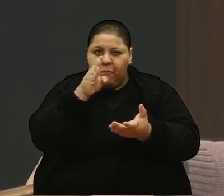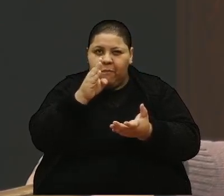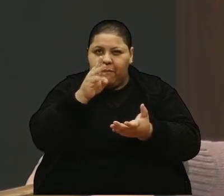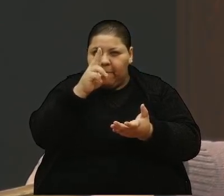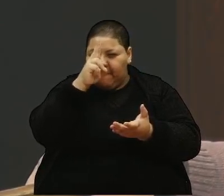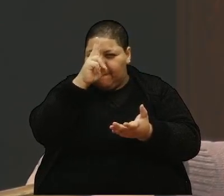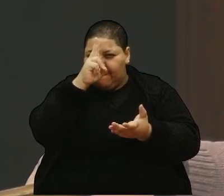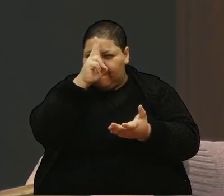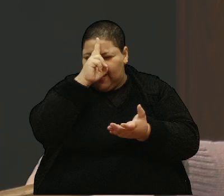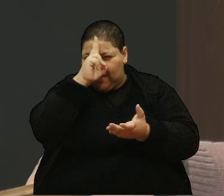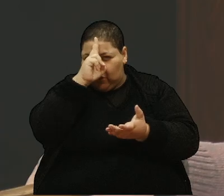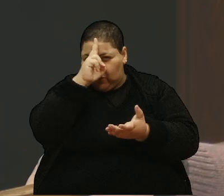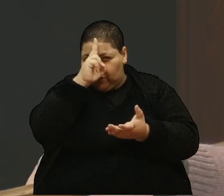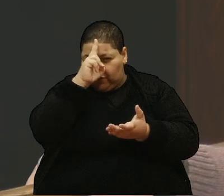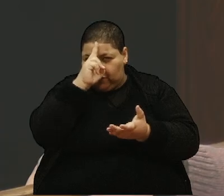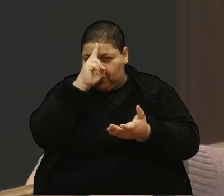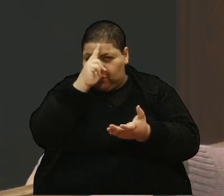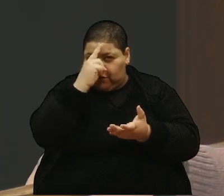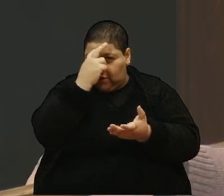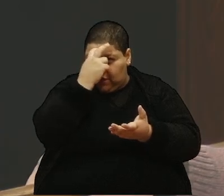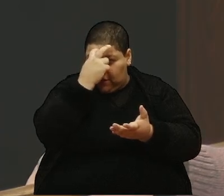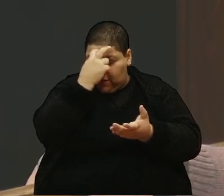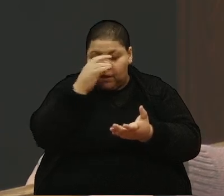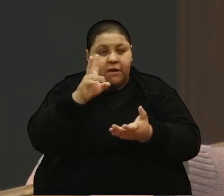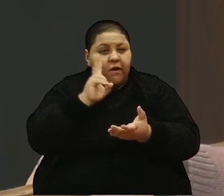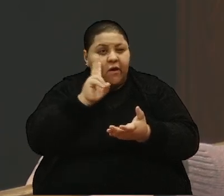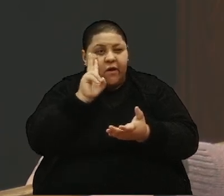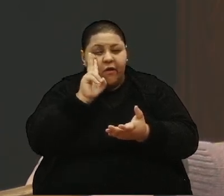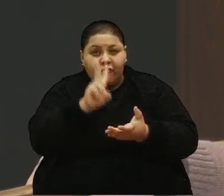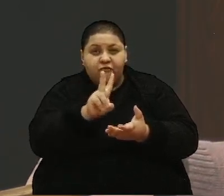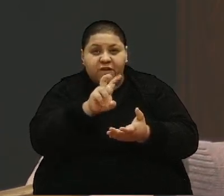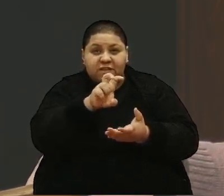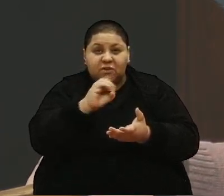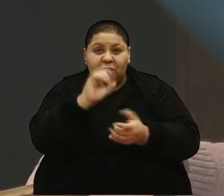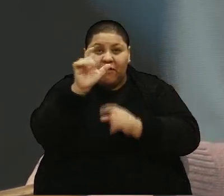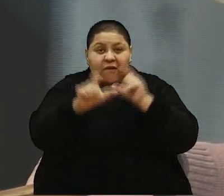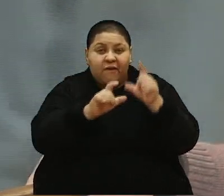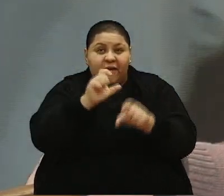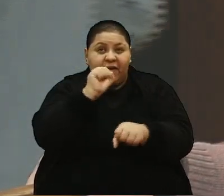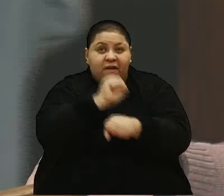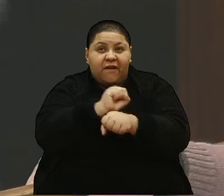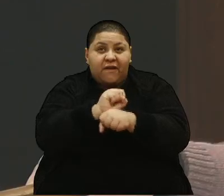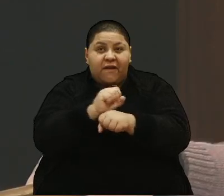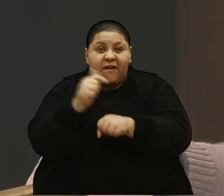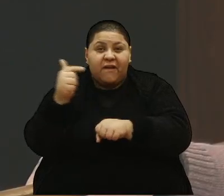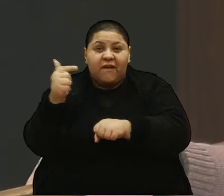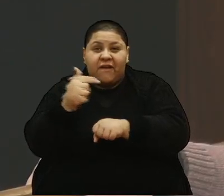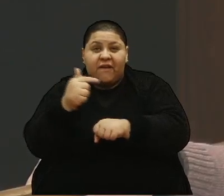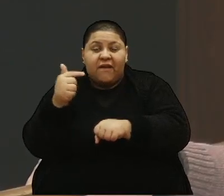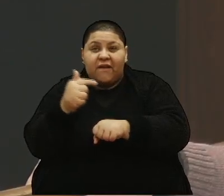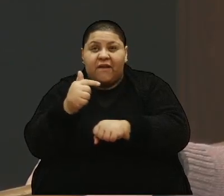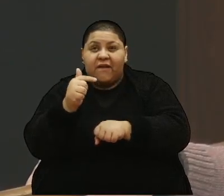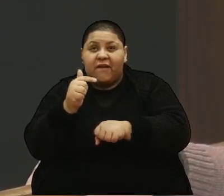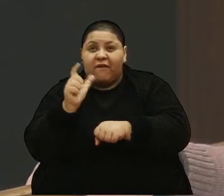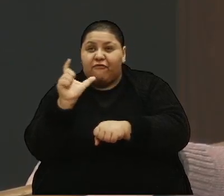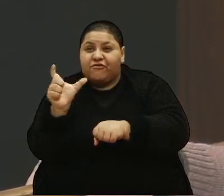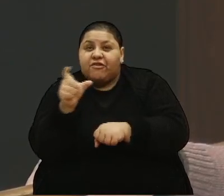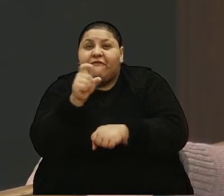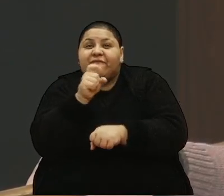Central, e lá eu verifiquei 50 pacientes aguardando, destes 7 eram ficha